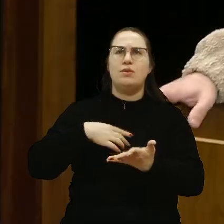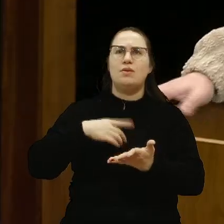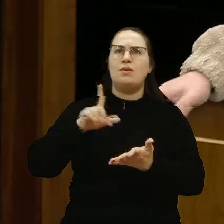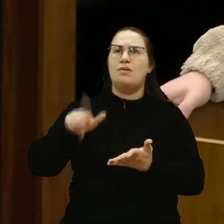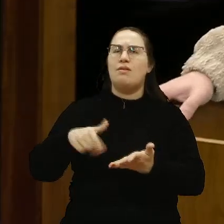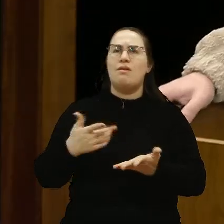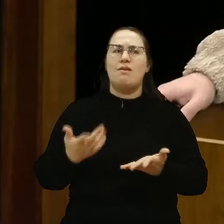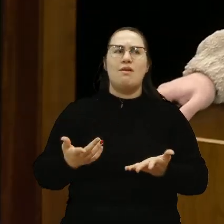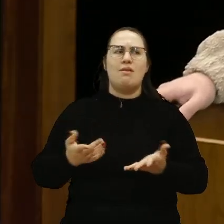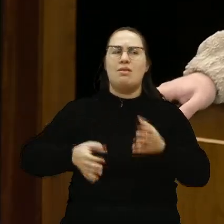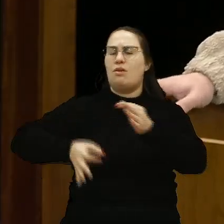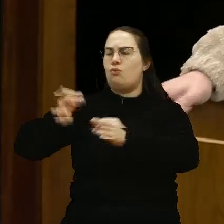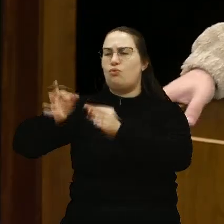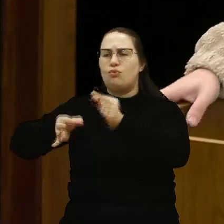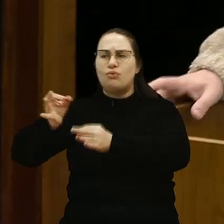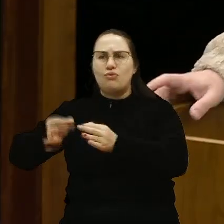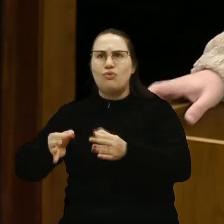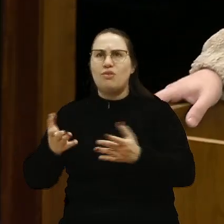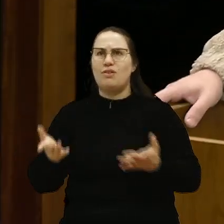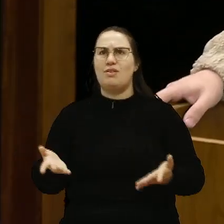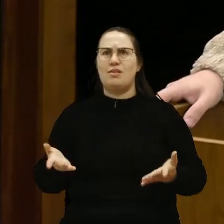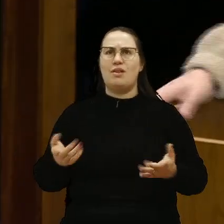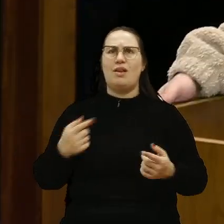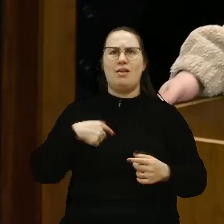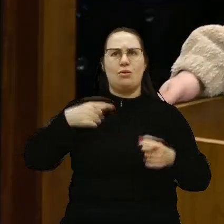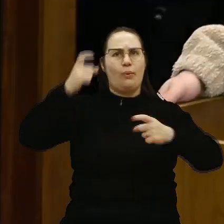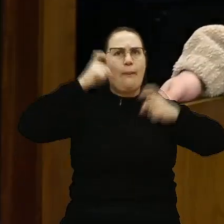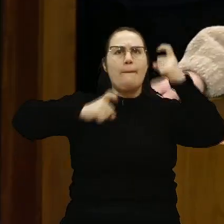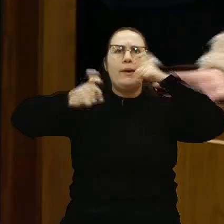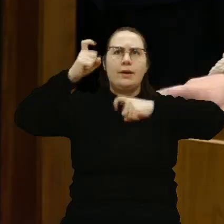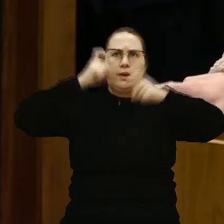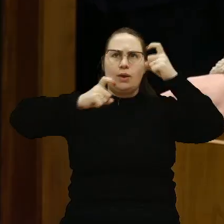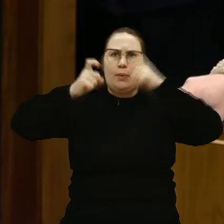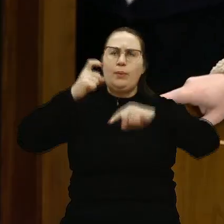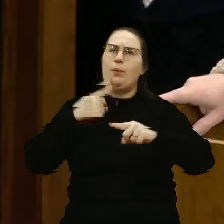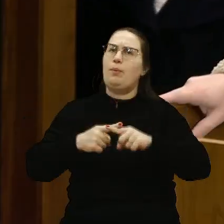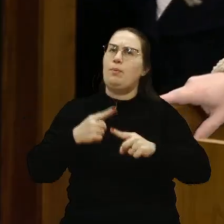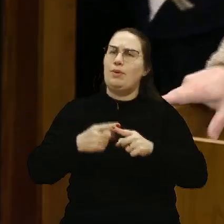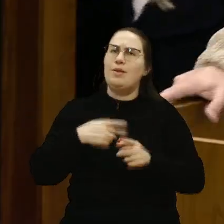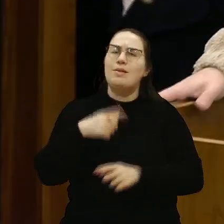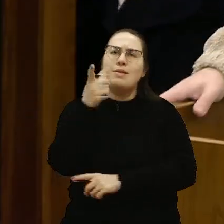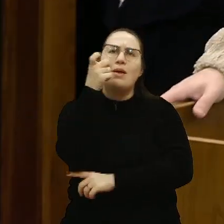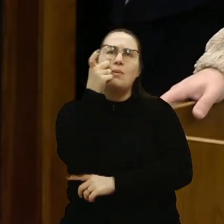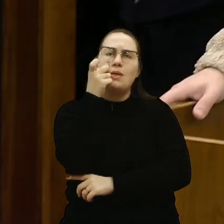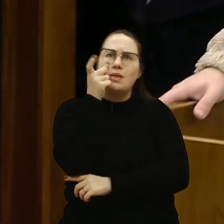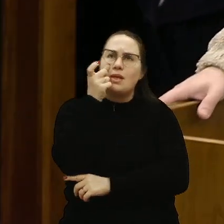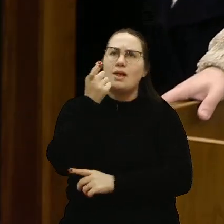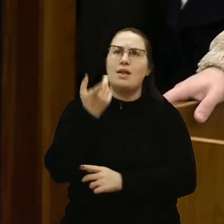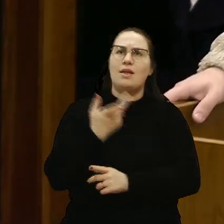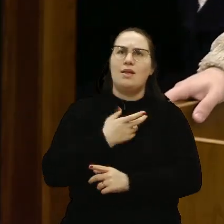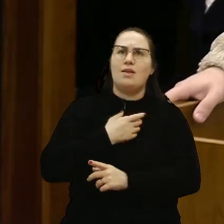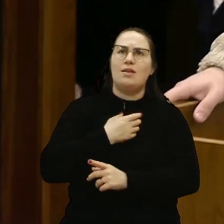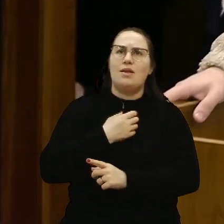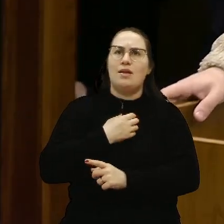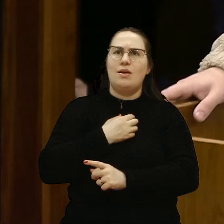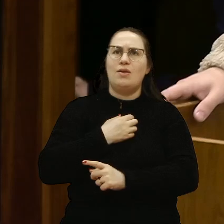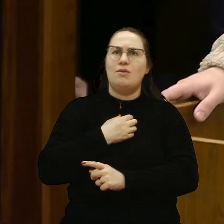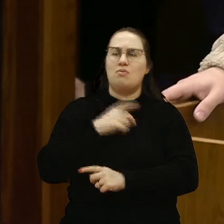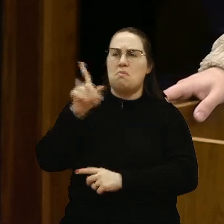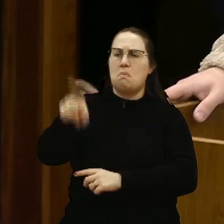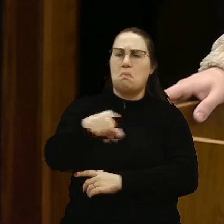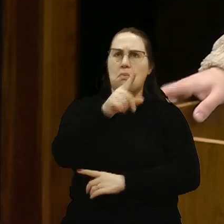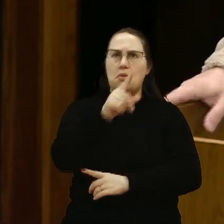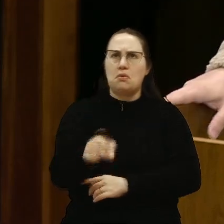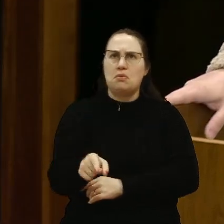inconstitucional. Isso preocupa significativamente, porque se há um interesse na aplicação do veto